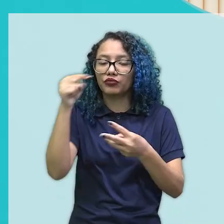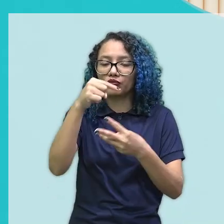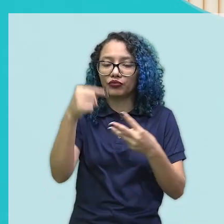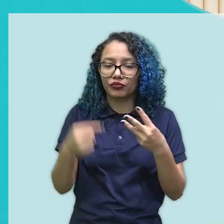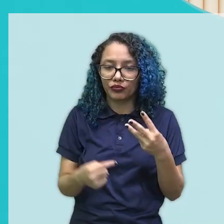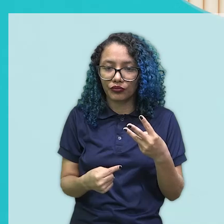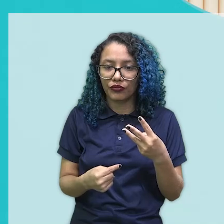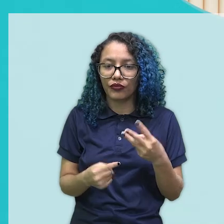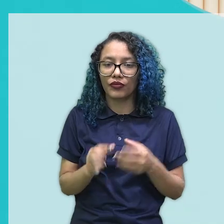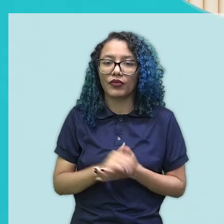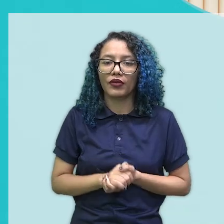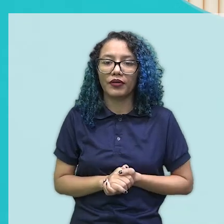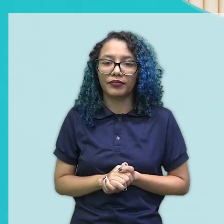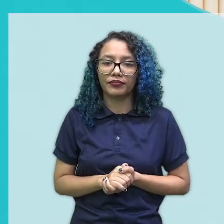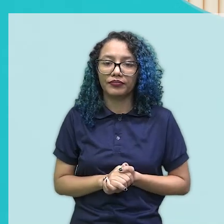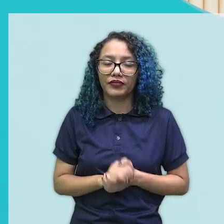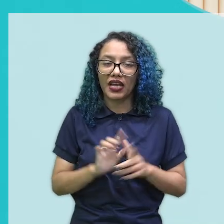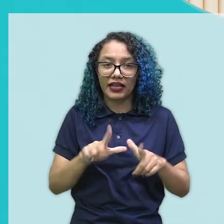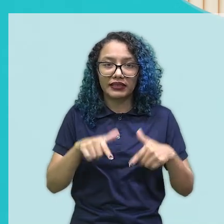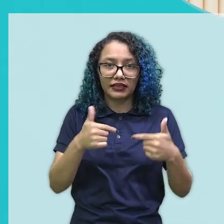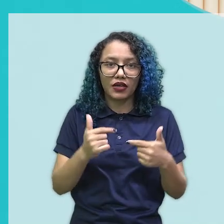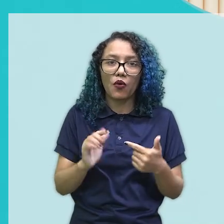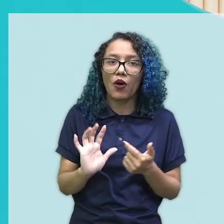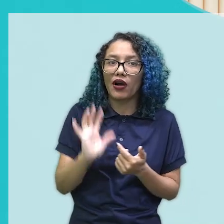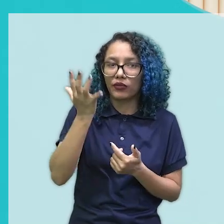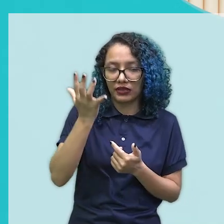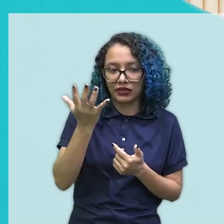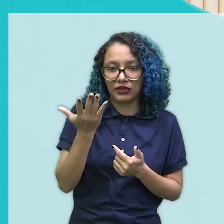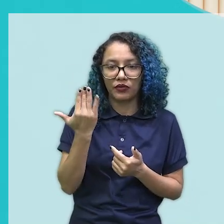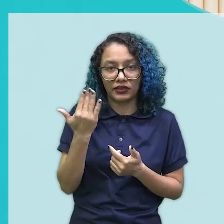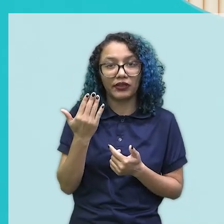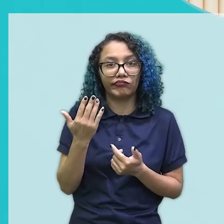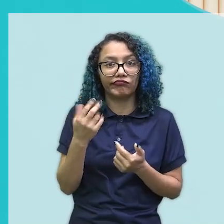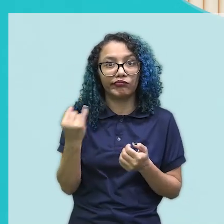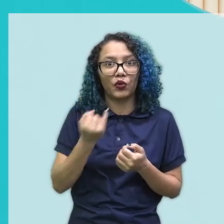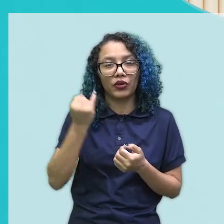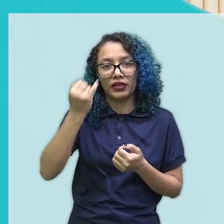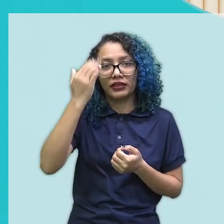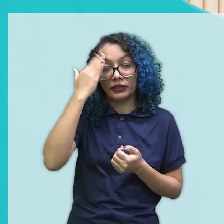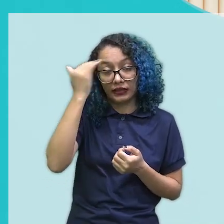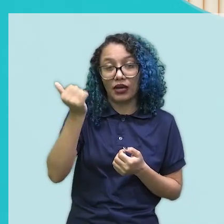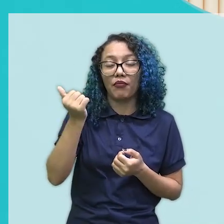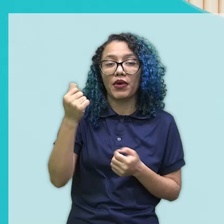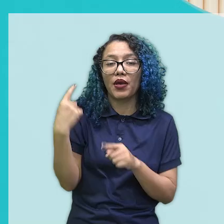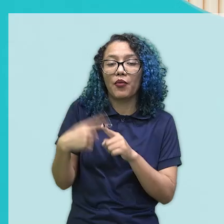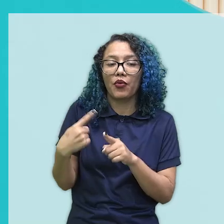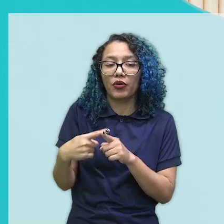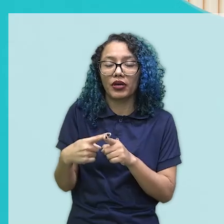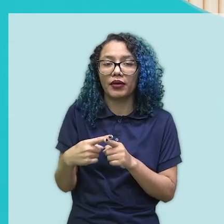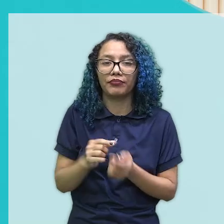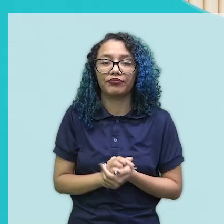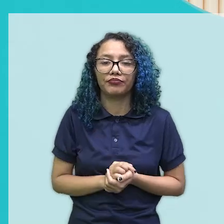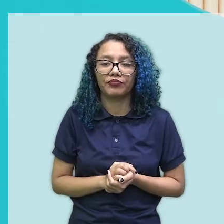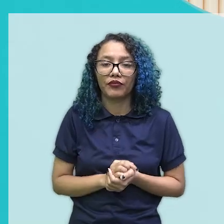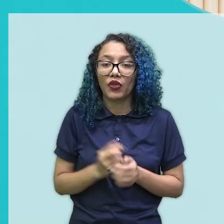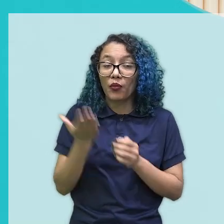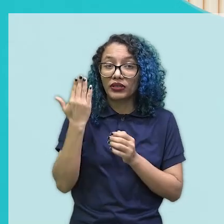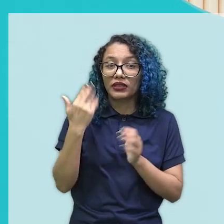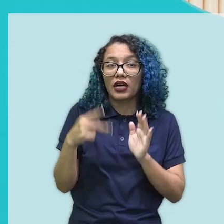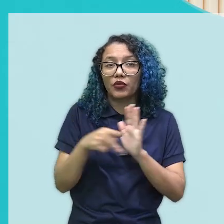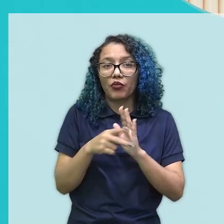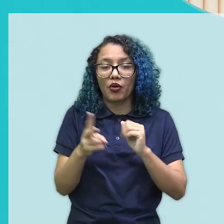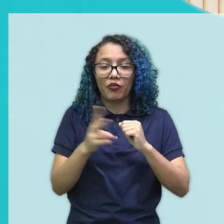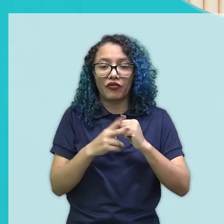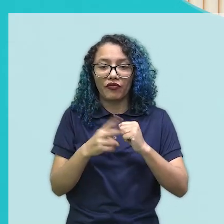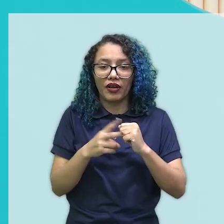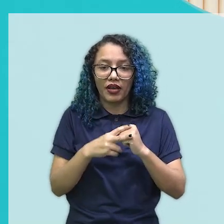É muito importante ter isso em mente, né? Porque eu vou usar o passado do verbo to be. O verbo to be significa ser